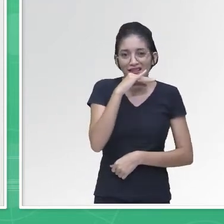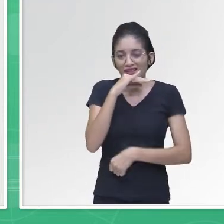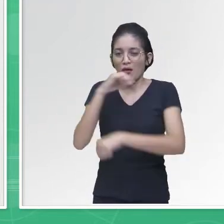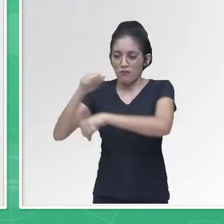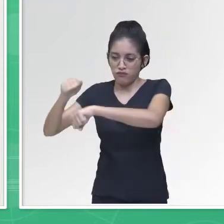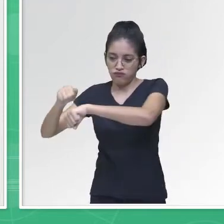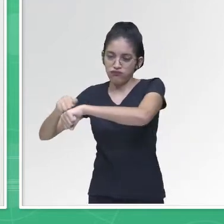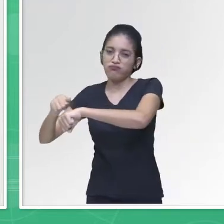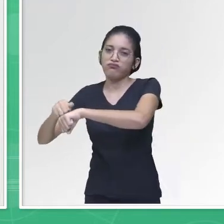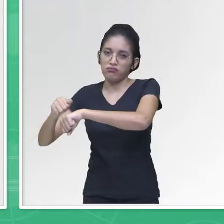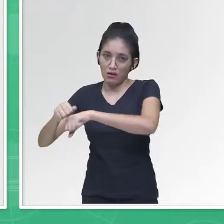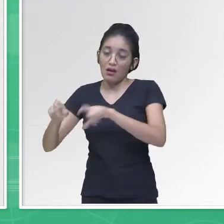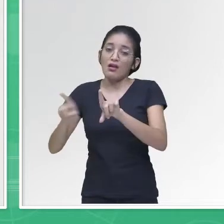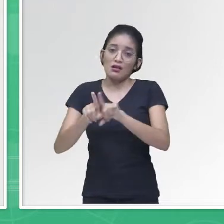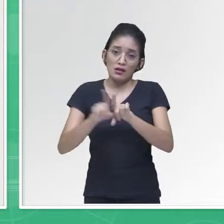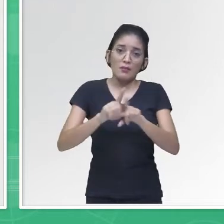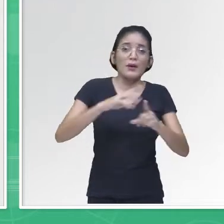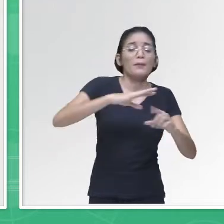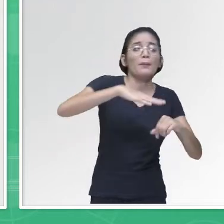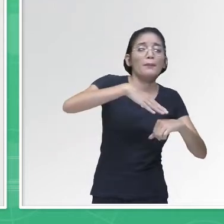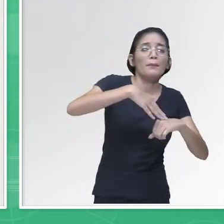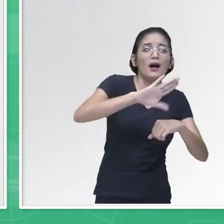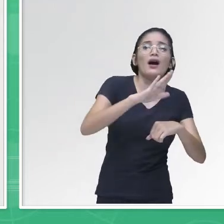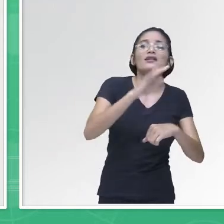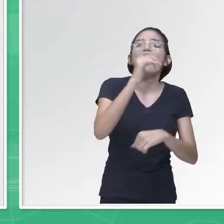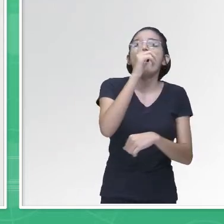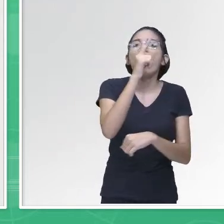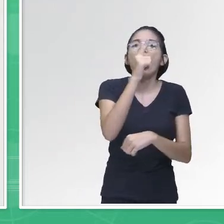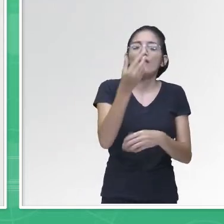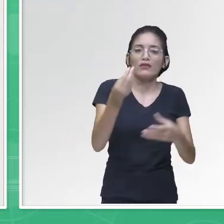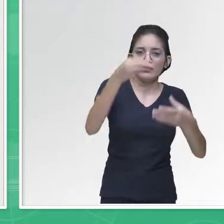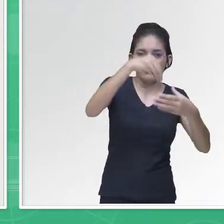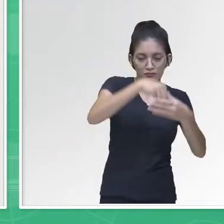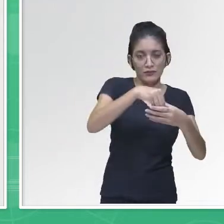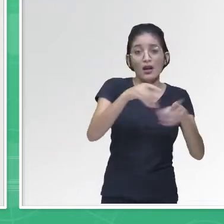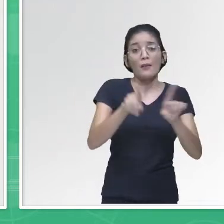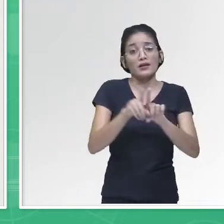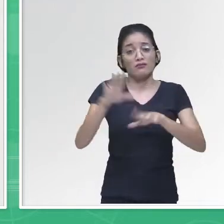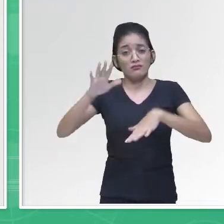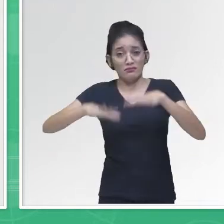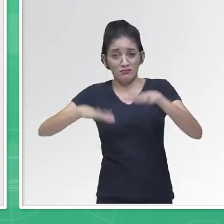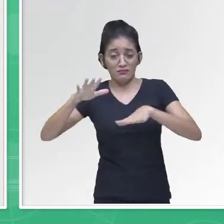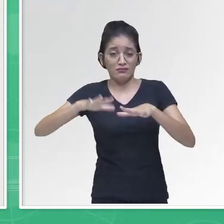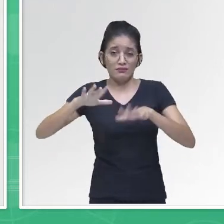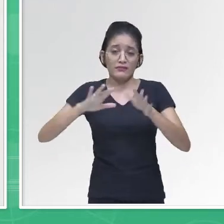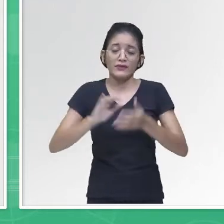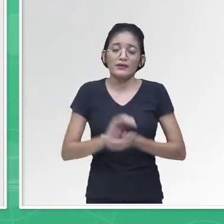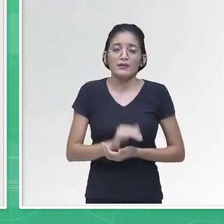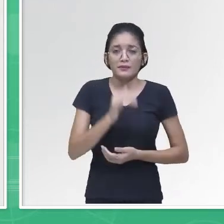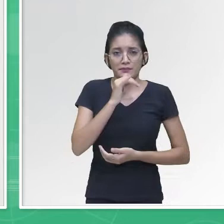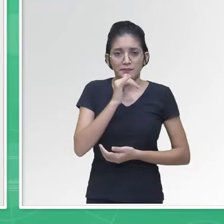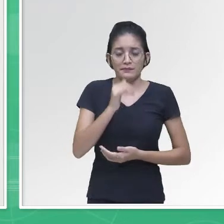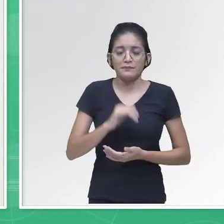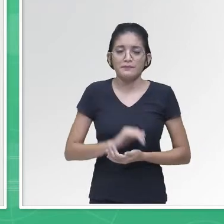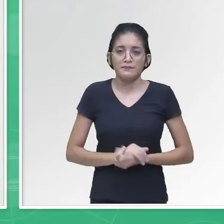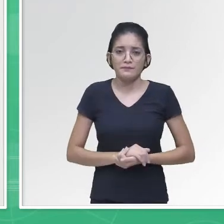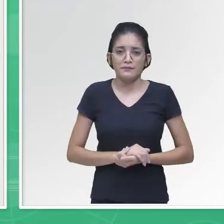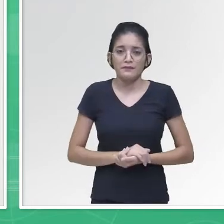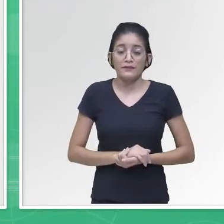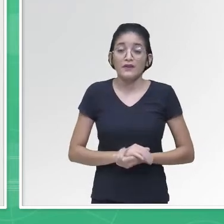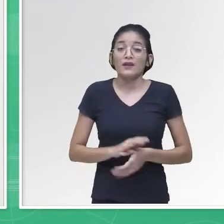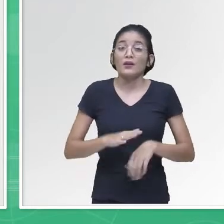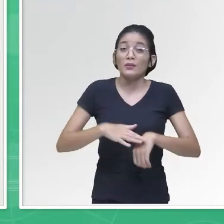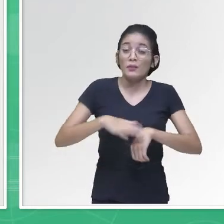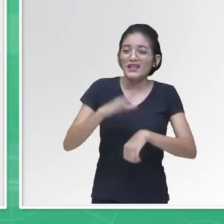solvente, mais soluto é dissolvido. Mas existem outros casos em que quanto